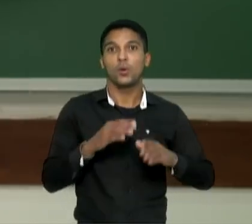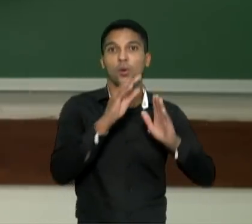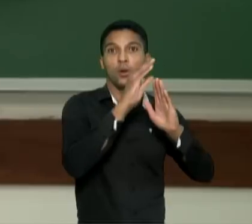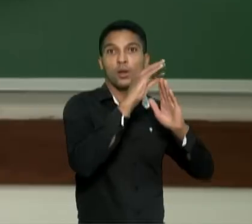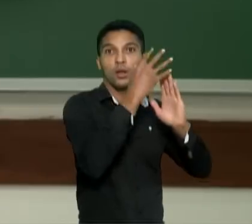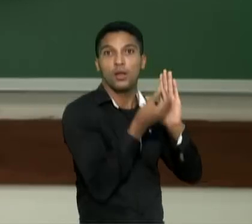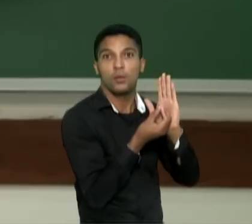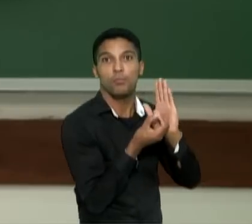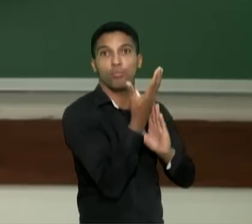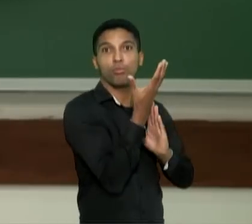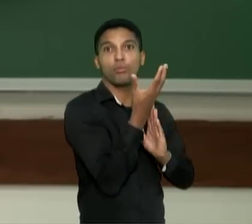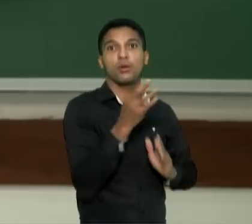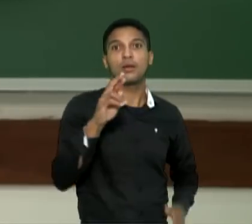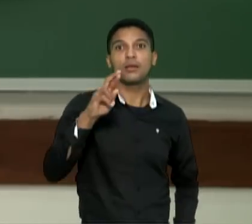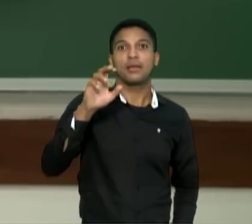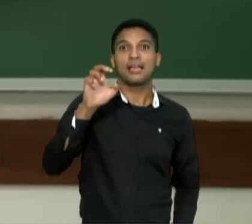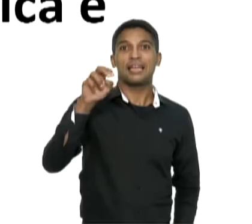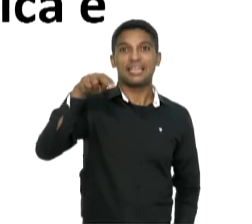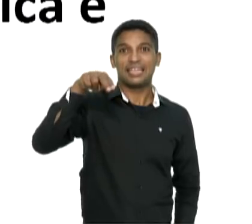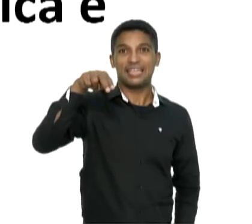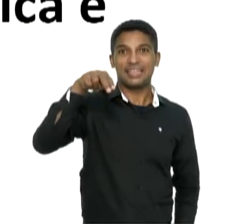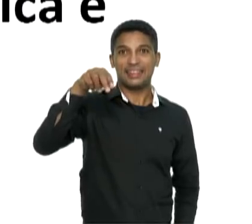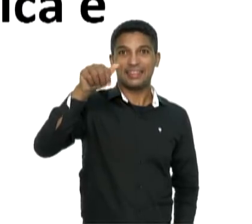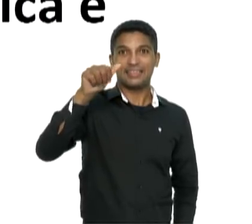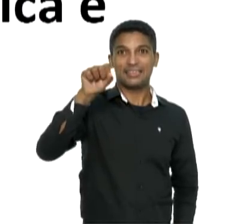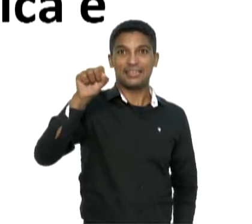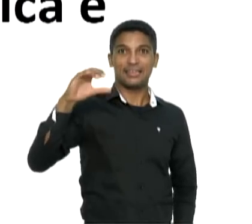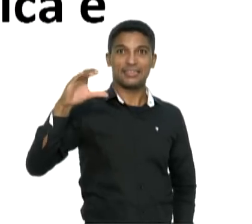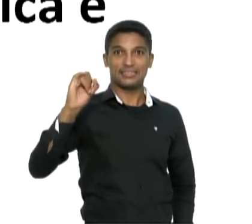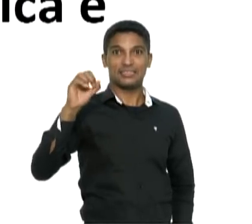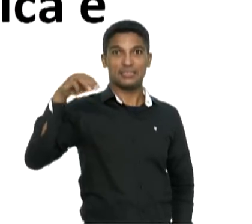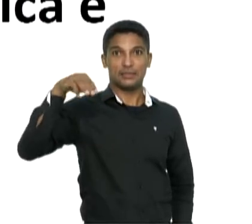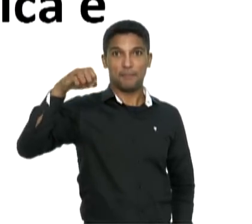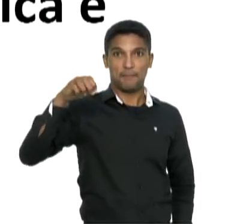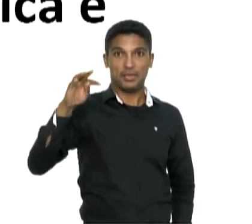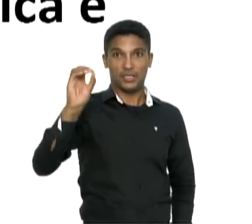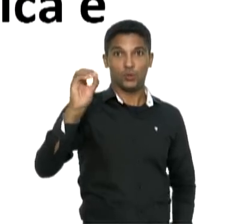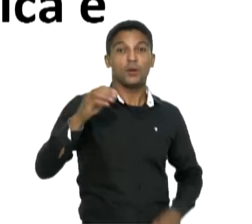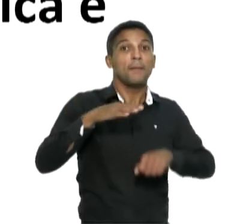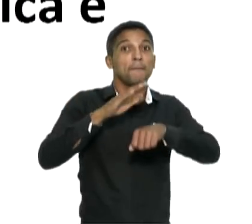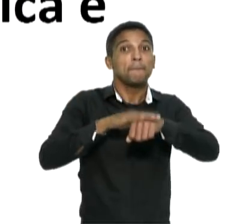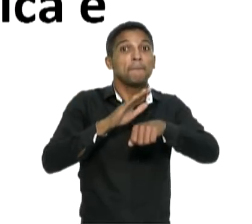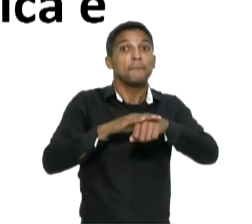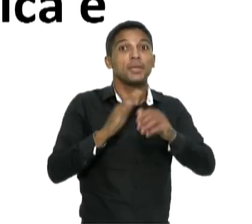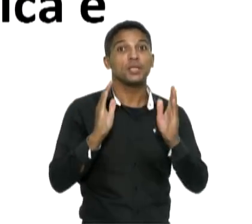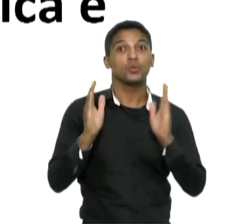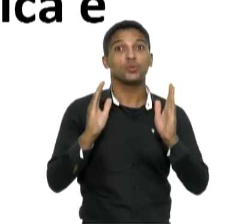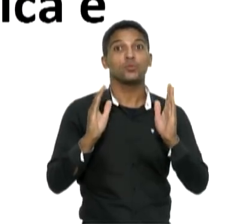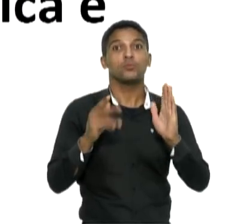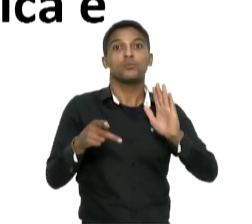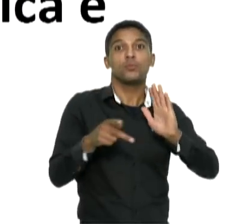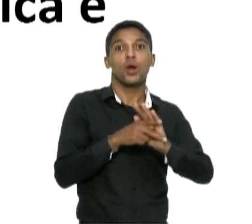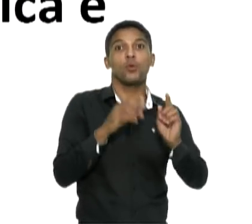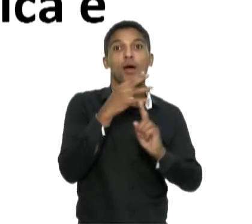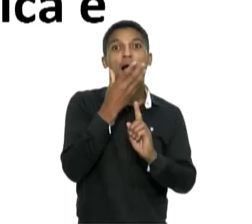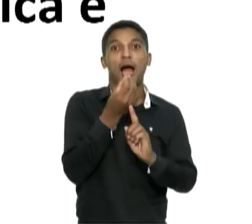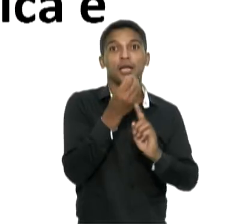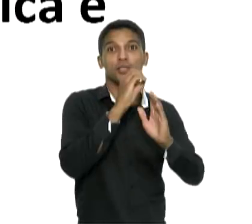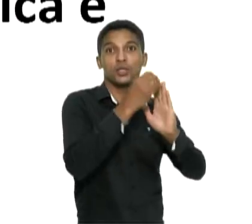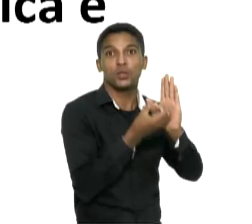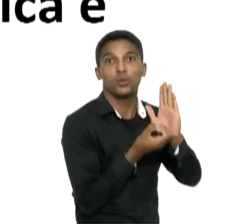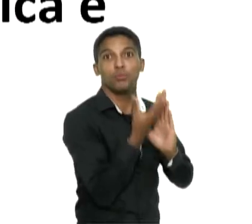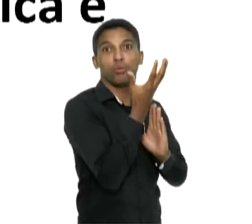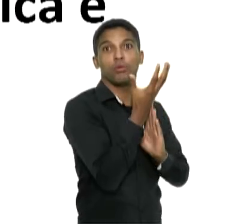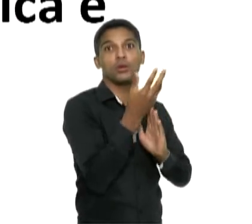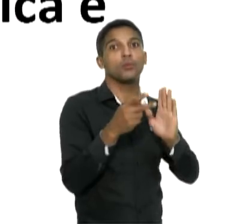Renascimento foi? A alternativa correta é B, um período em que houve uma revalorização da crítica filosófica